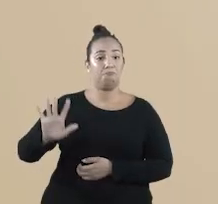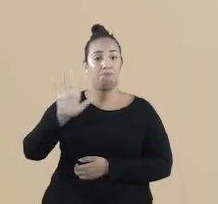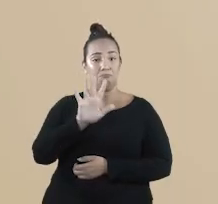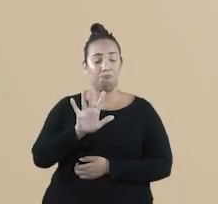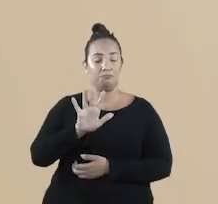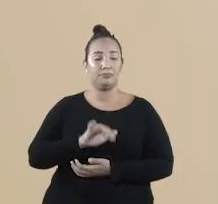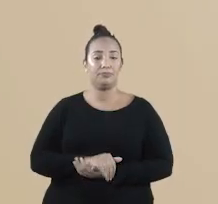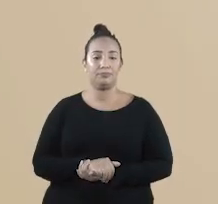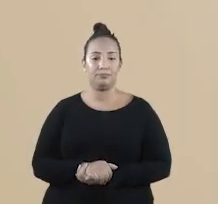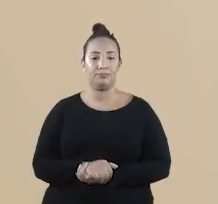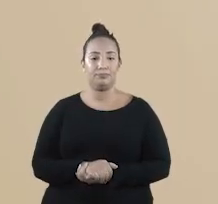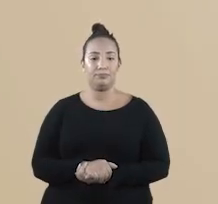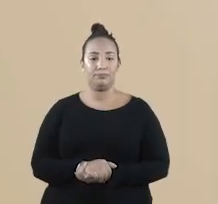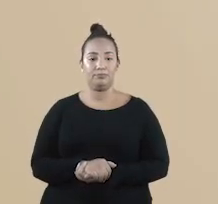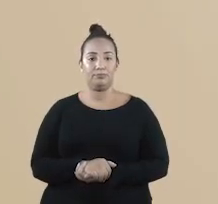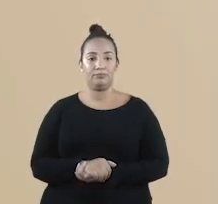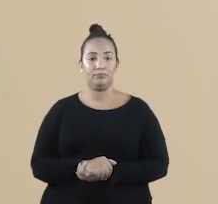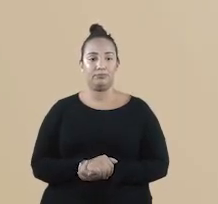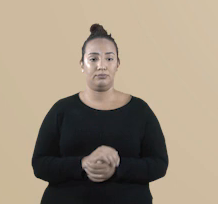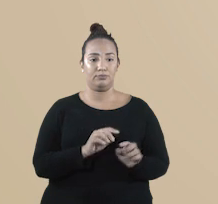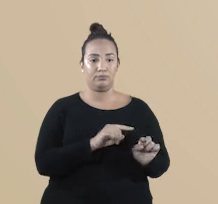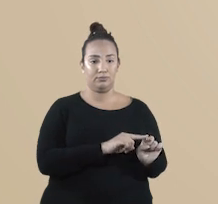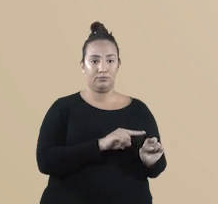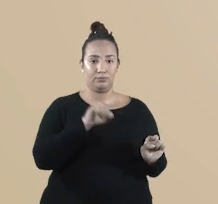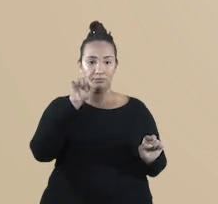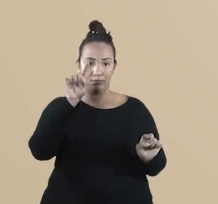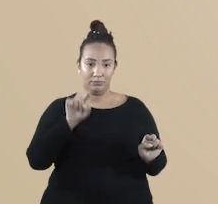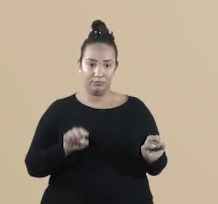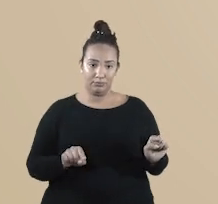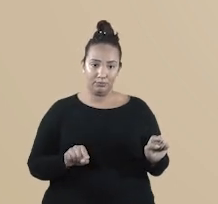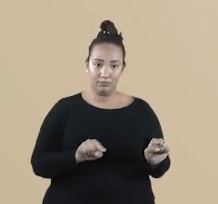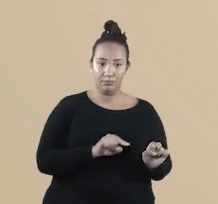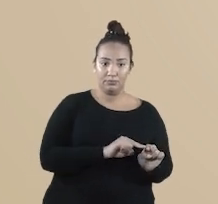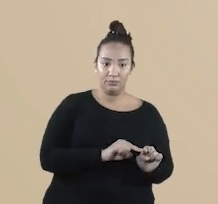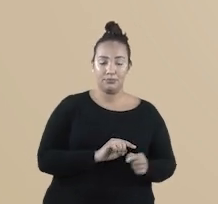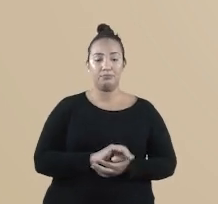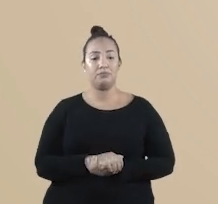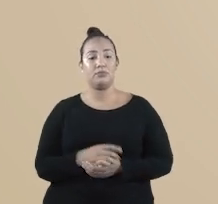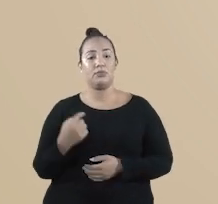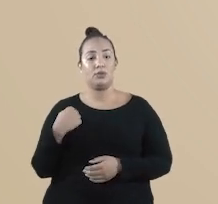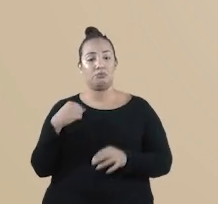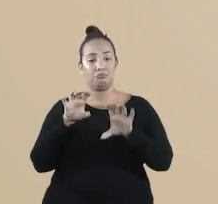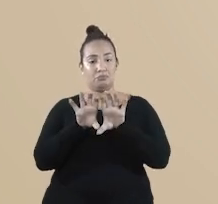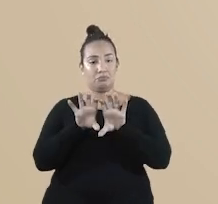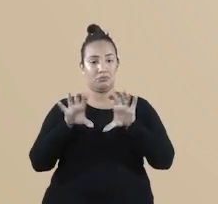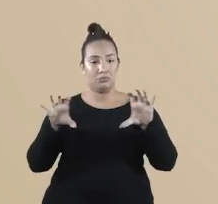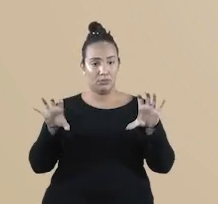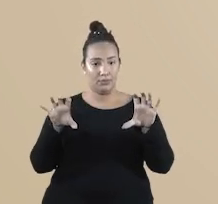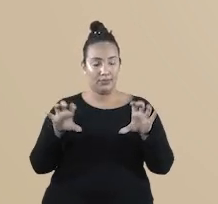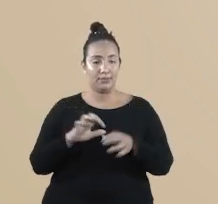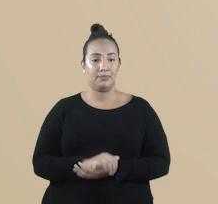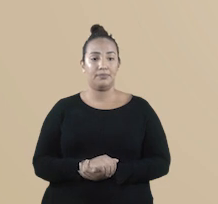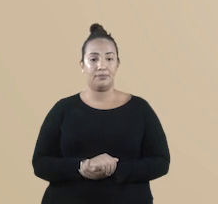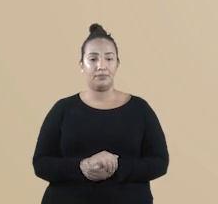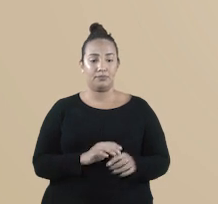aí na sua telinha a imagem dos 2 triângulos menores. Eu apenas separei,